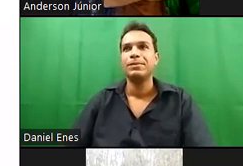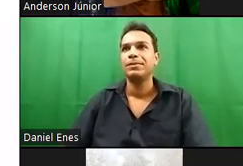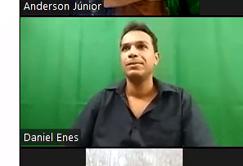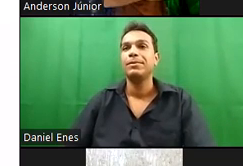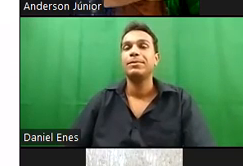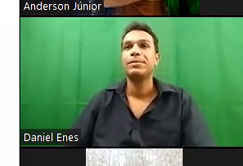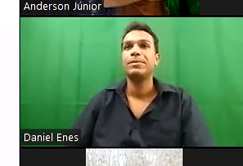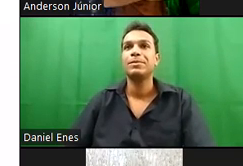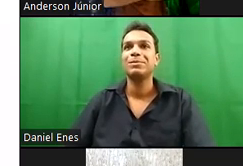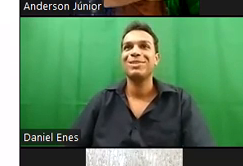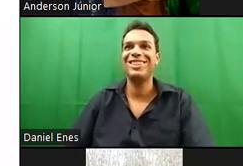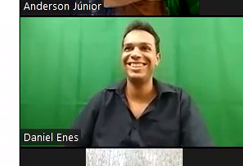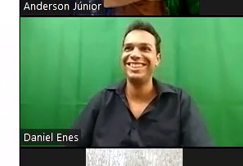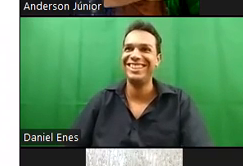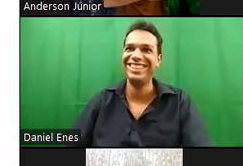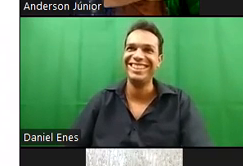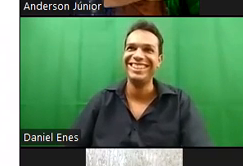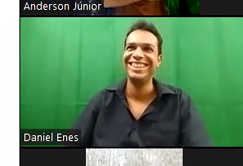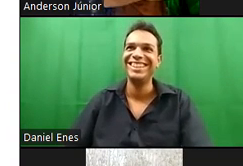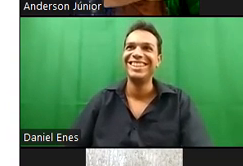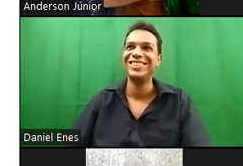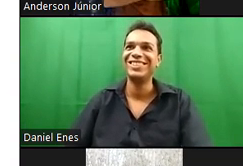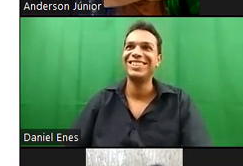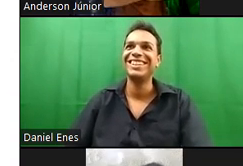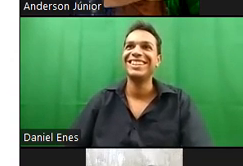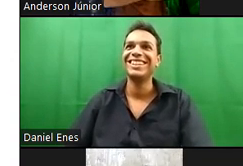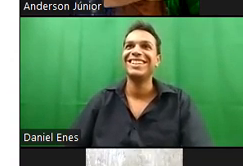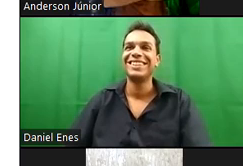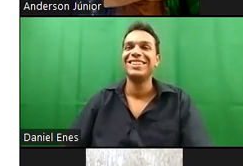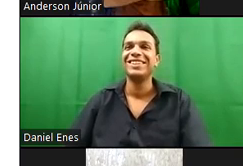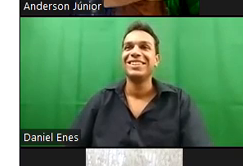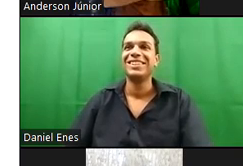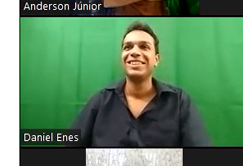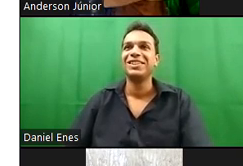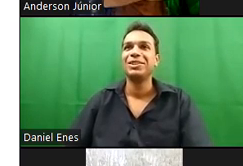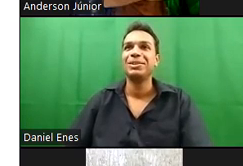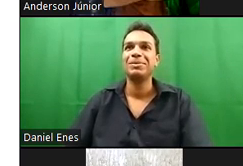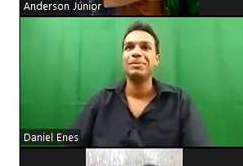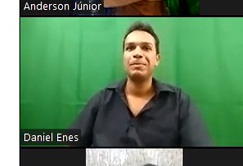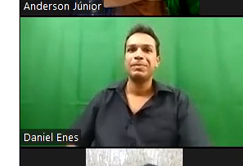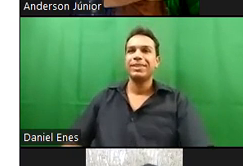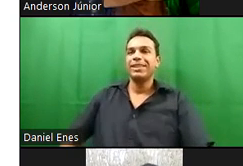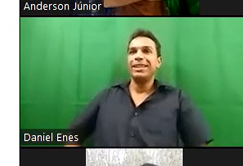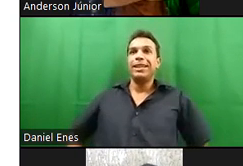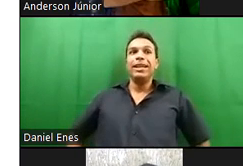Cheguei no finalzinho. Puxa, perdi. Eu tô pelo celular aqui. Peraí, tô ligando a mim, hein?